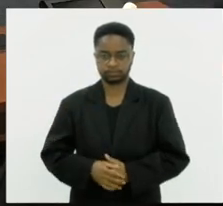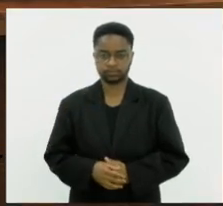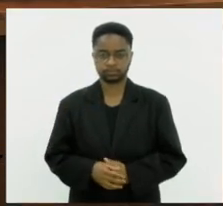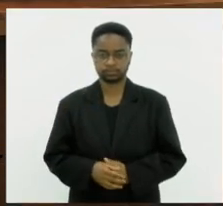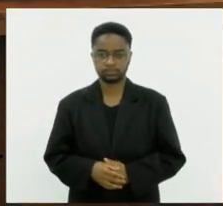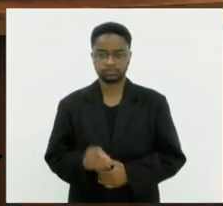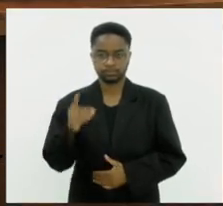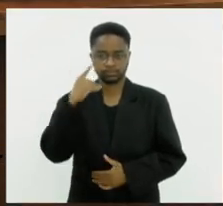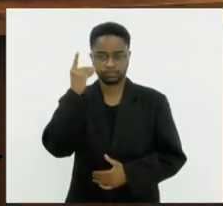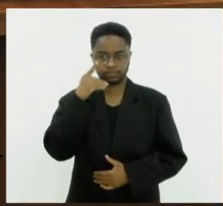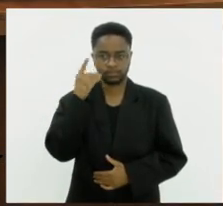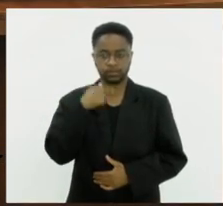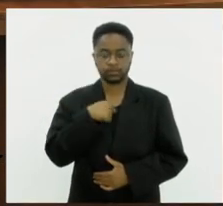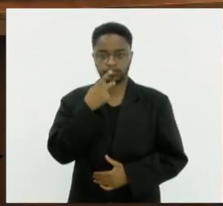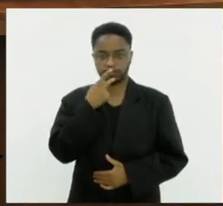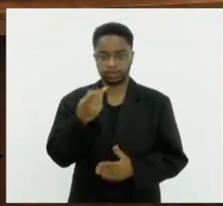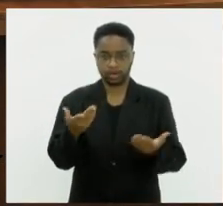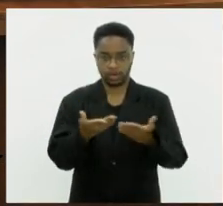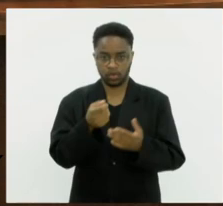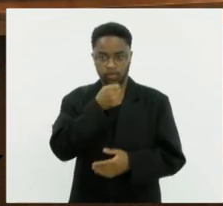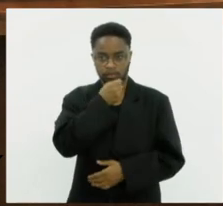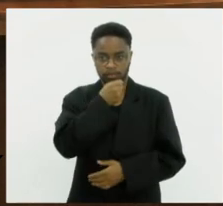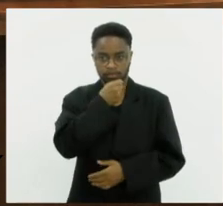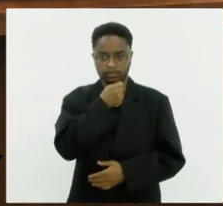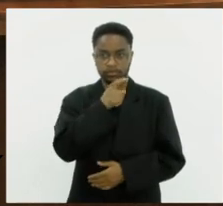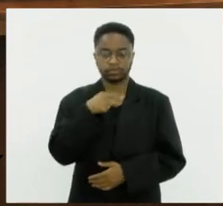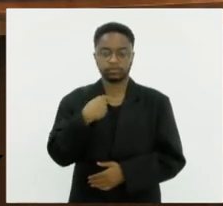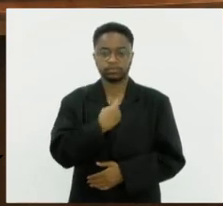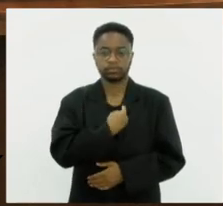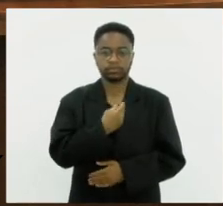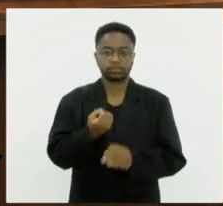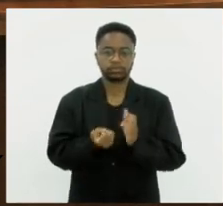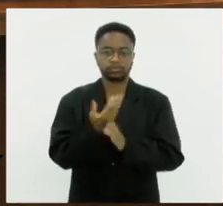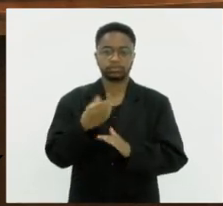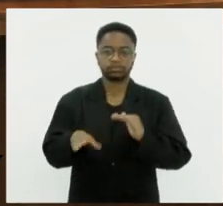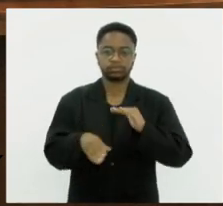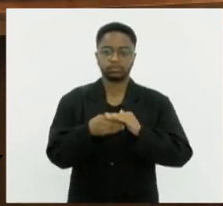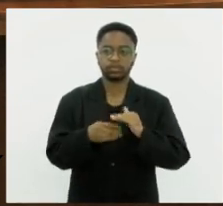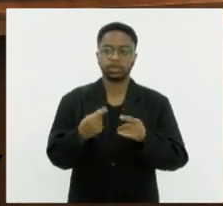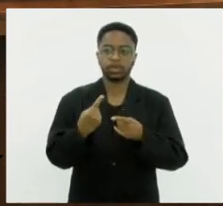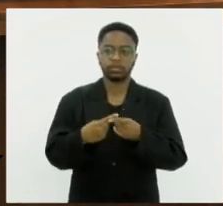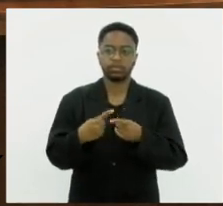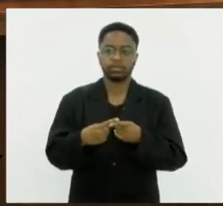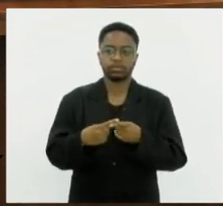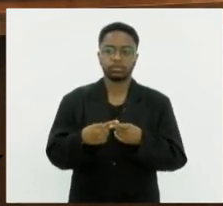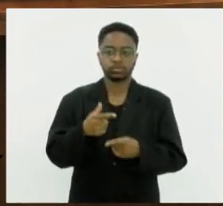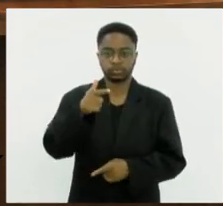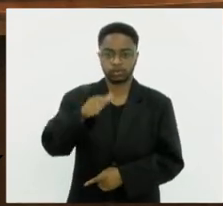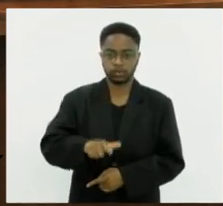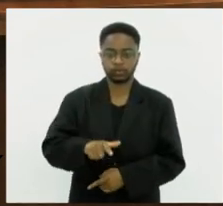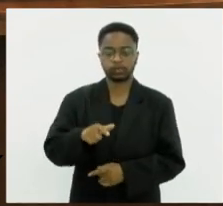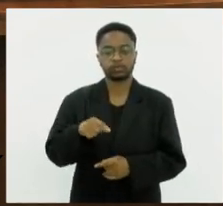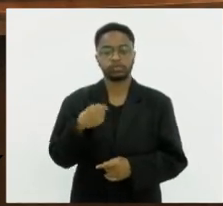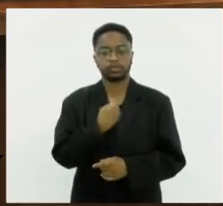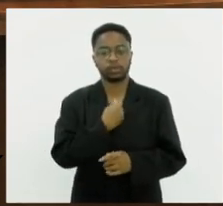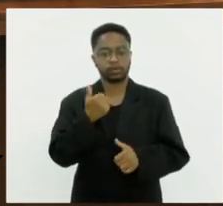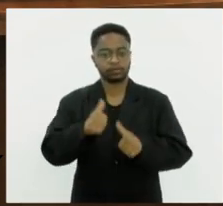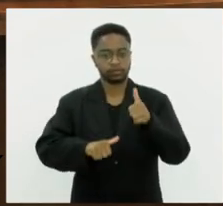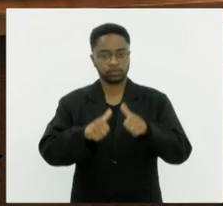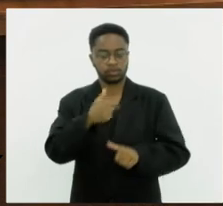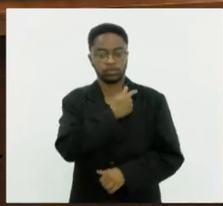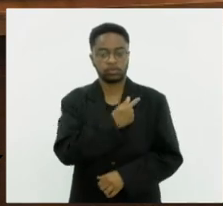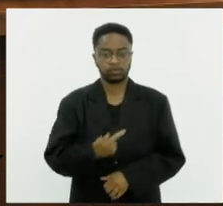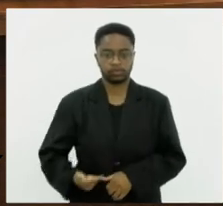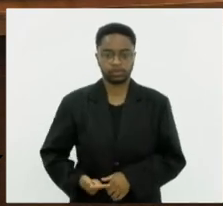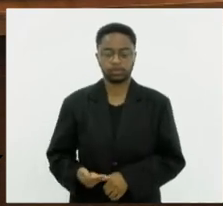Deputada Marina, como eu acabei de falar aqui no microfone, a gente está fazendo essa emenda porque a gente tem, de novo, avaliado que o governo está apresentando